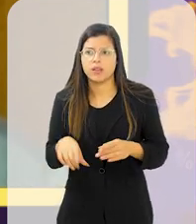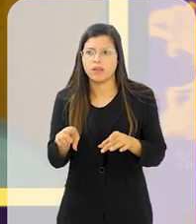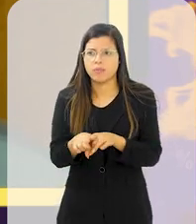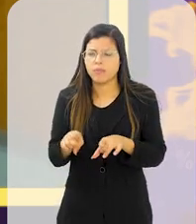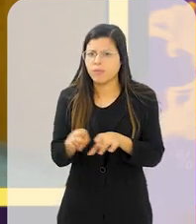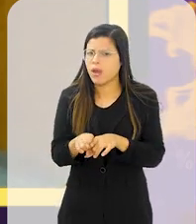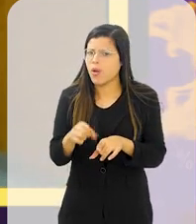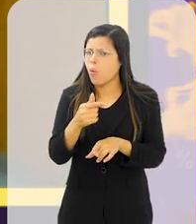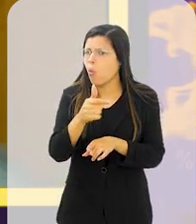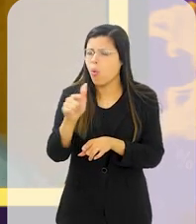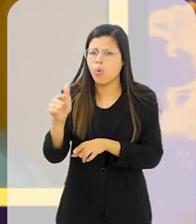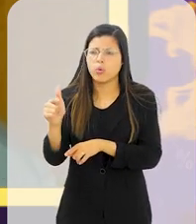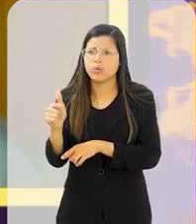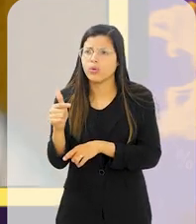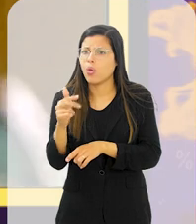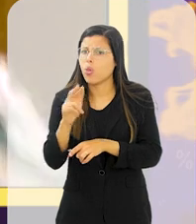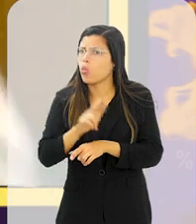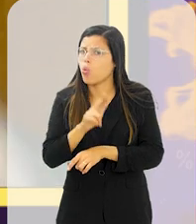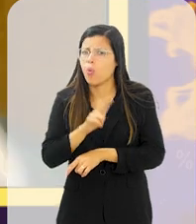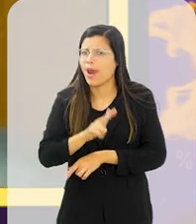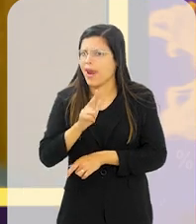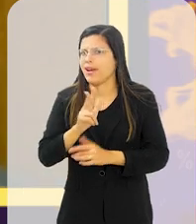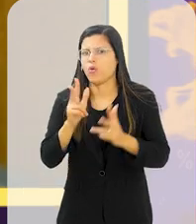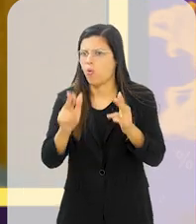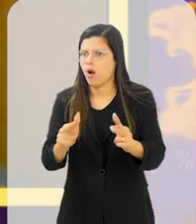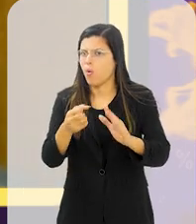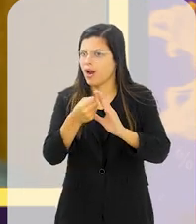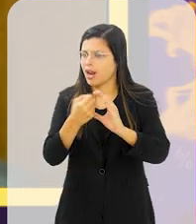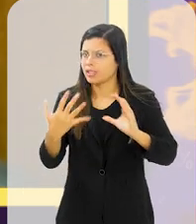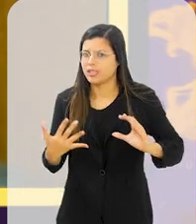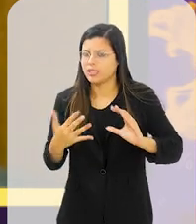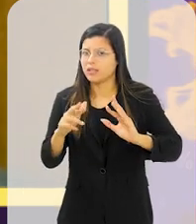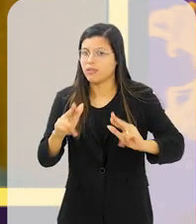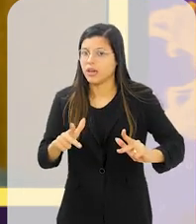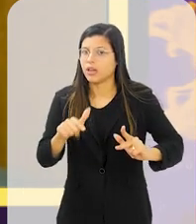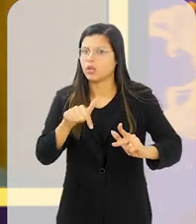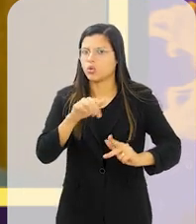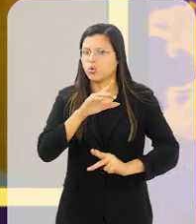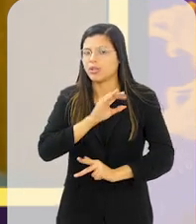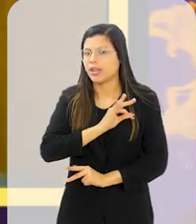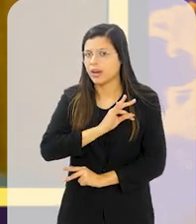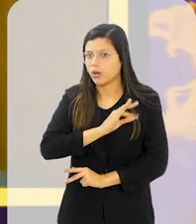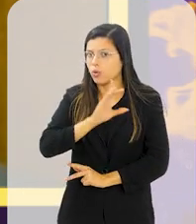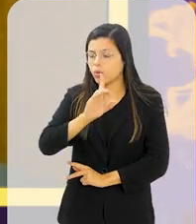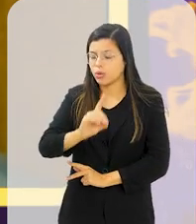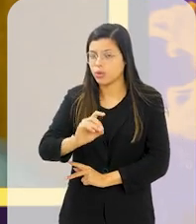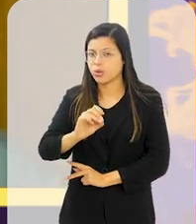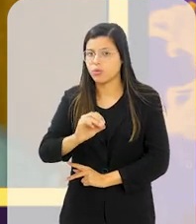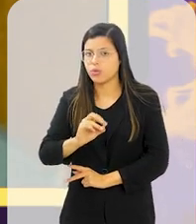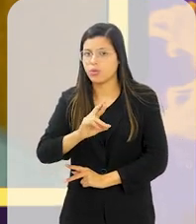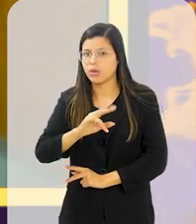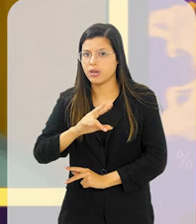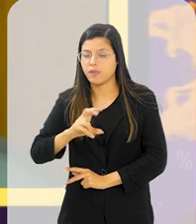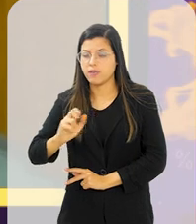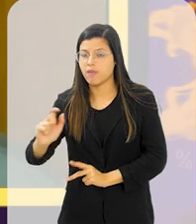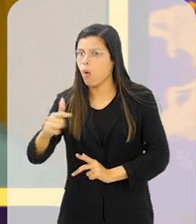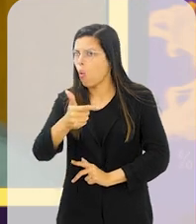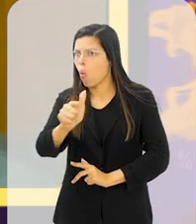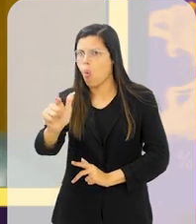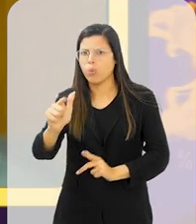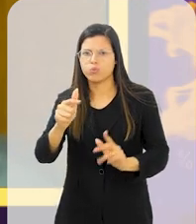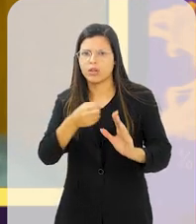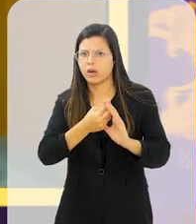do Tele, né, não é a mesma natureza de jogo. O Dorival crê num outro tipo de futebol. Agora, o Brasil precisa